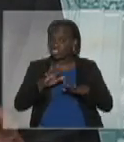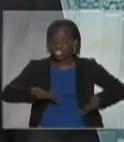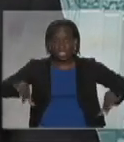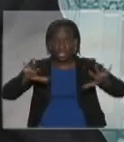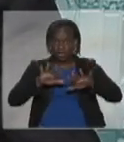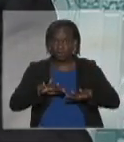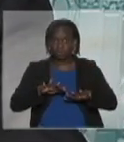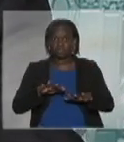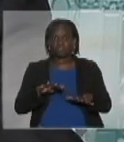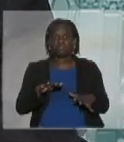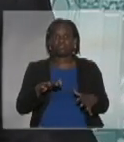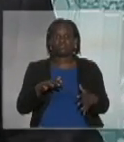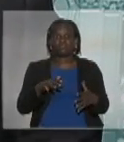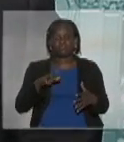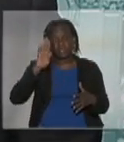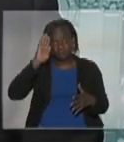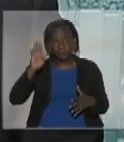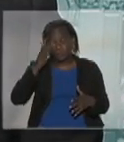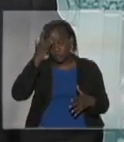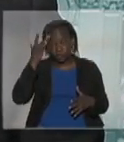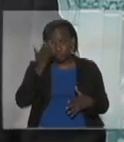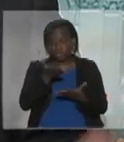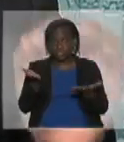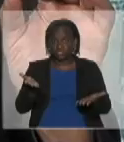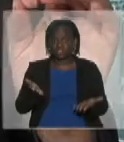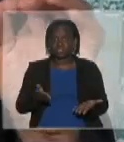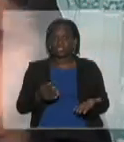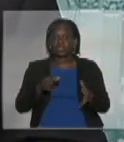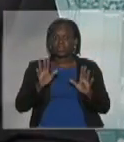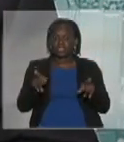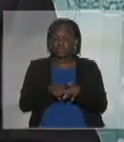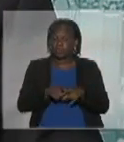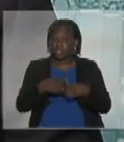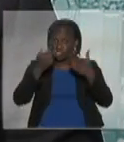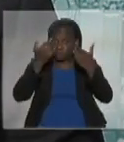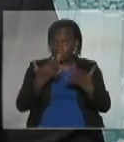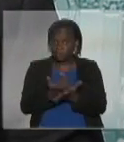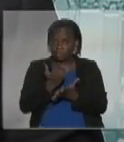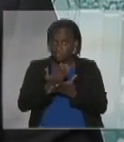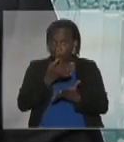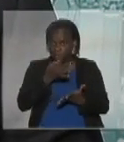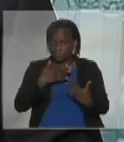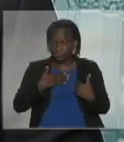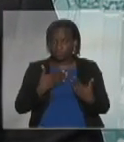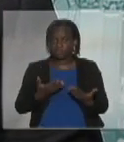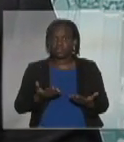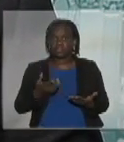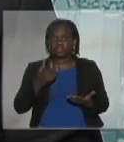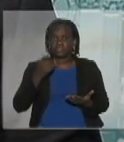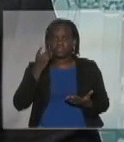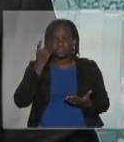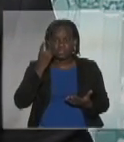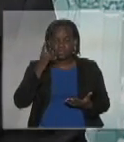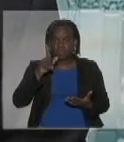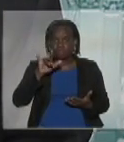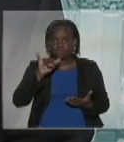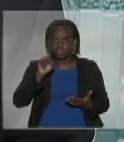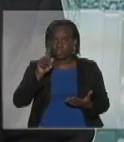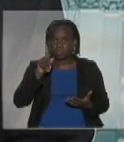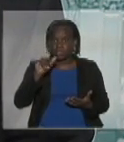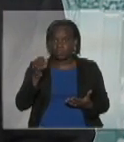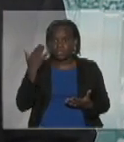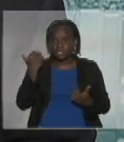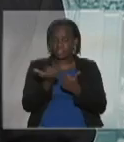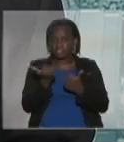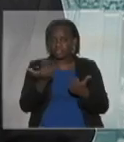maneira geral, mas principalmente para esse pessoal. Agora, eu queria fazer um comentário, né? Luiz Paulo é estudioso, já